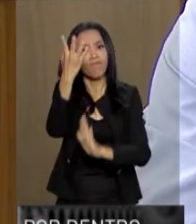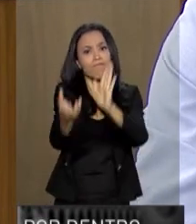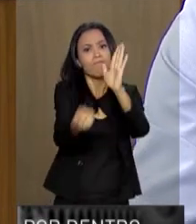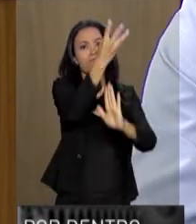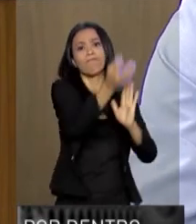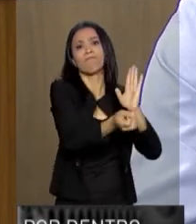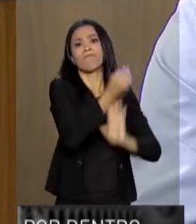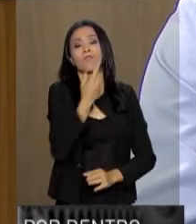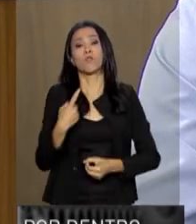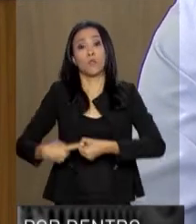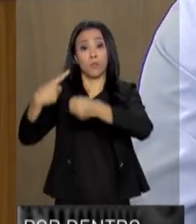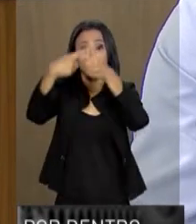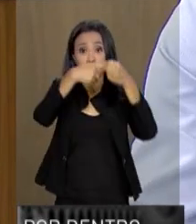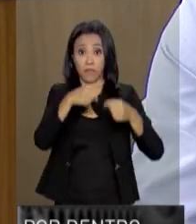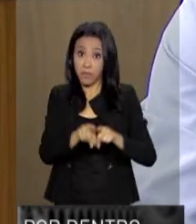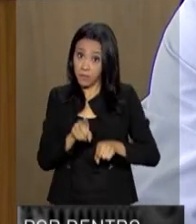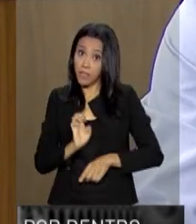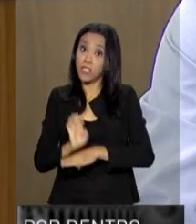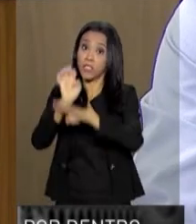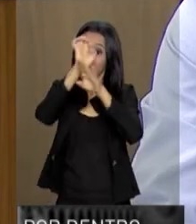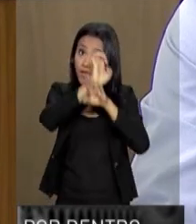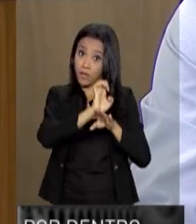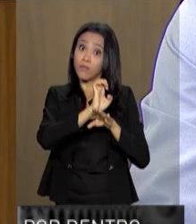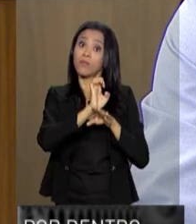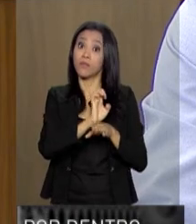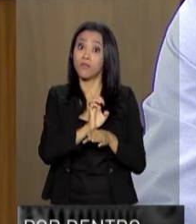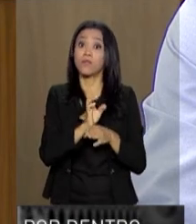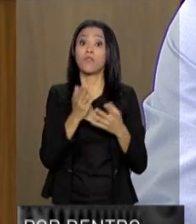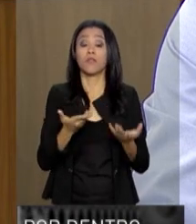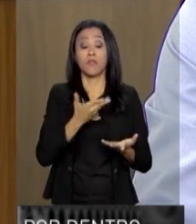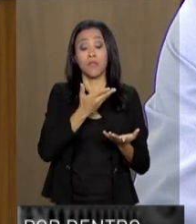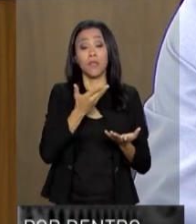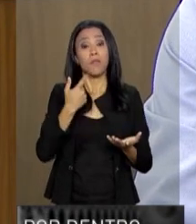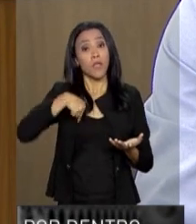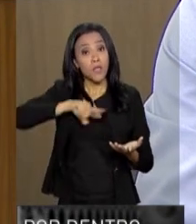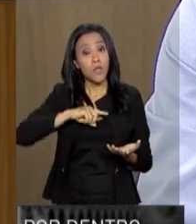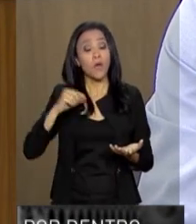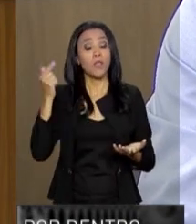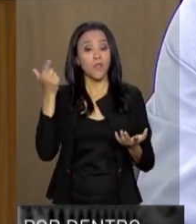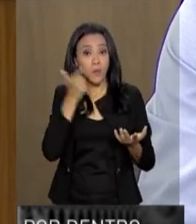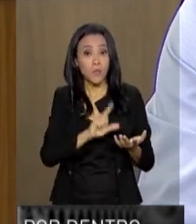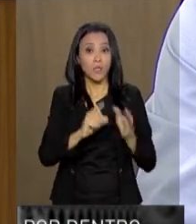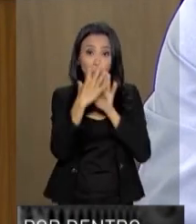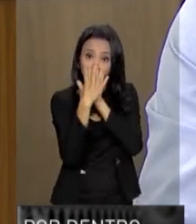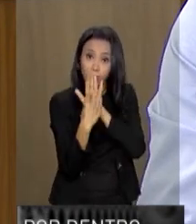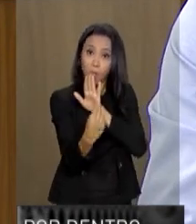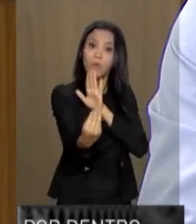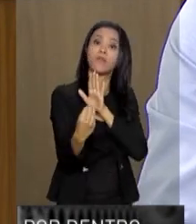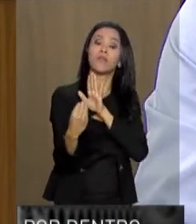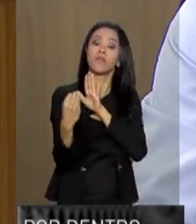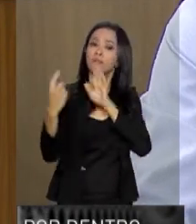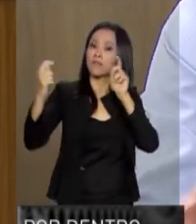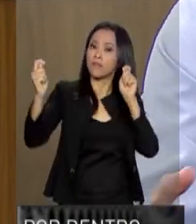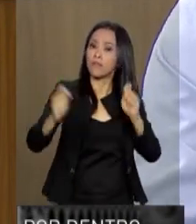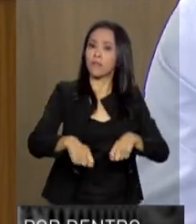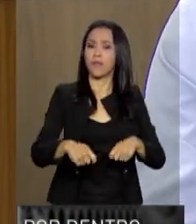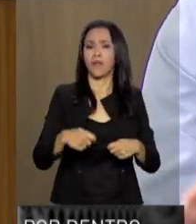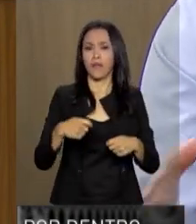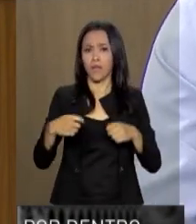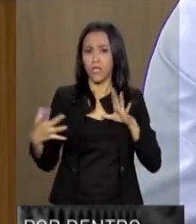municípios estados e na união para quê a gente possa de fato ter um modelo de governança que possa ser capaz em